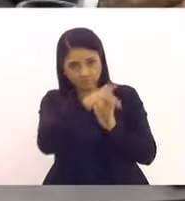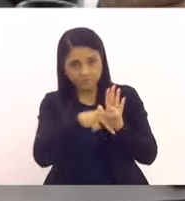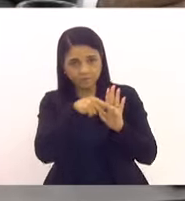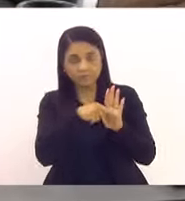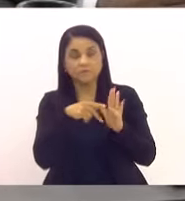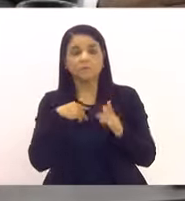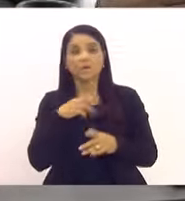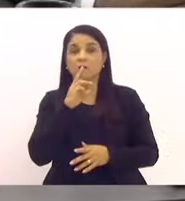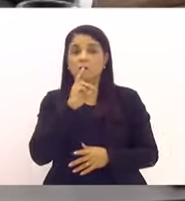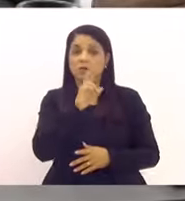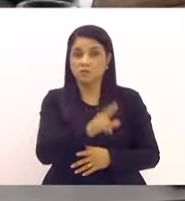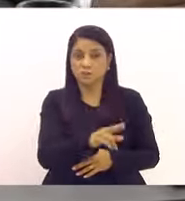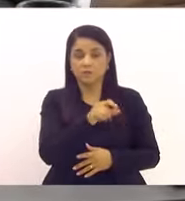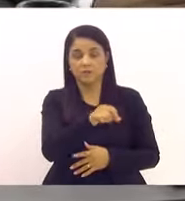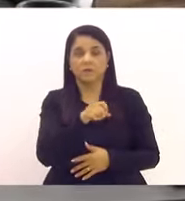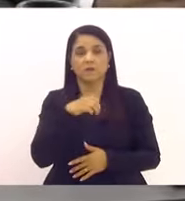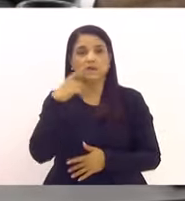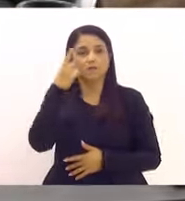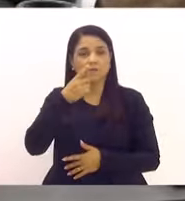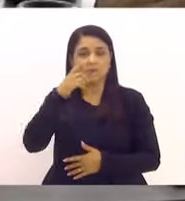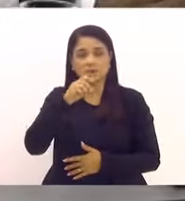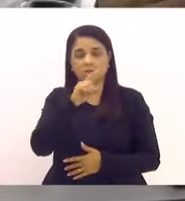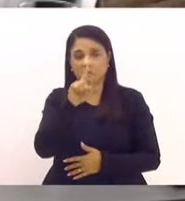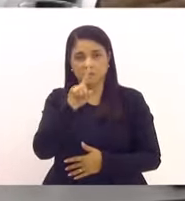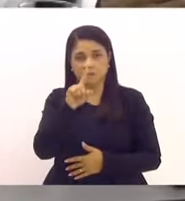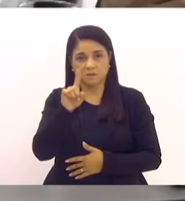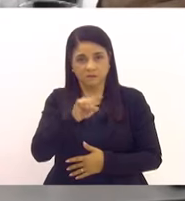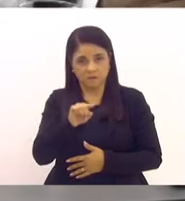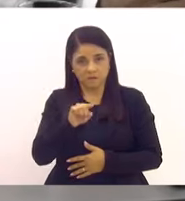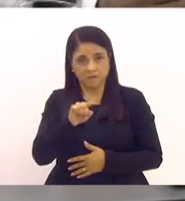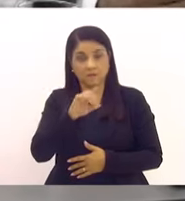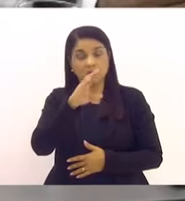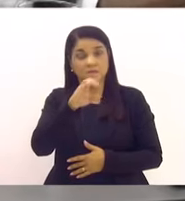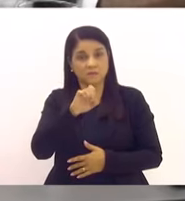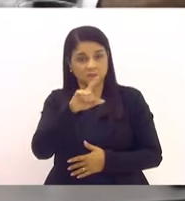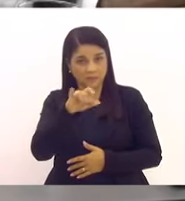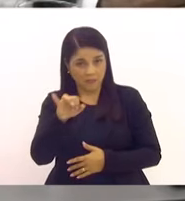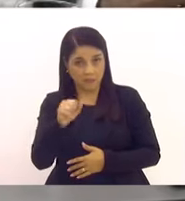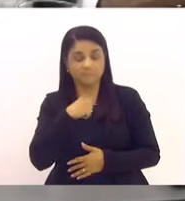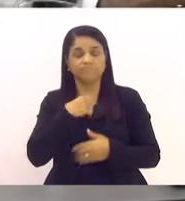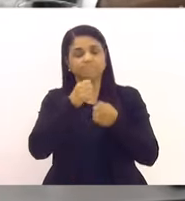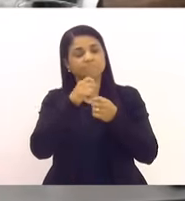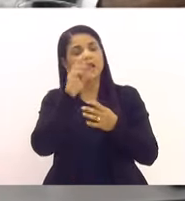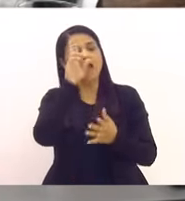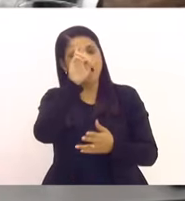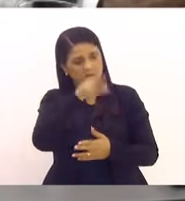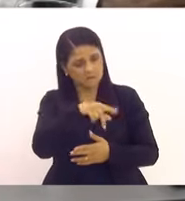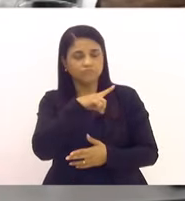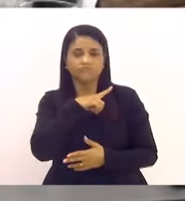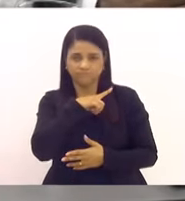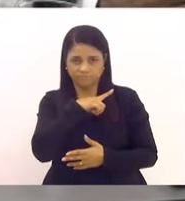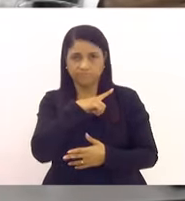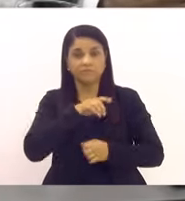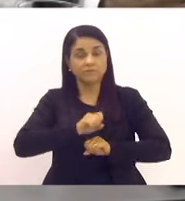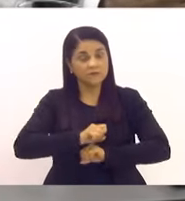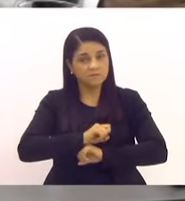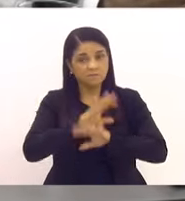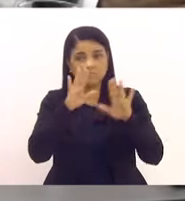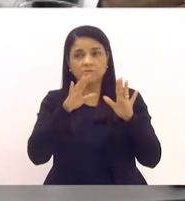respondendo à deputada Célia, Vossa Excelência tem toda a razão, e isso está esclarecido